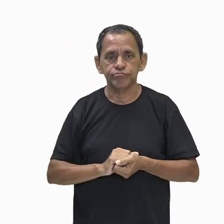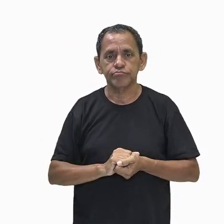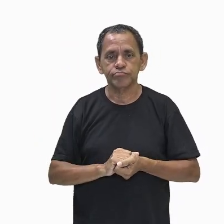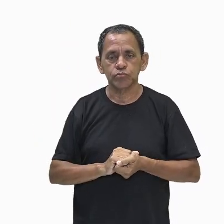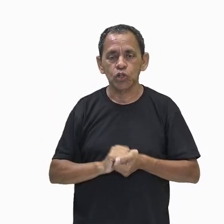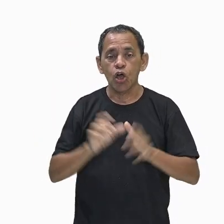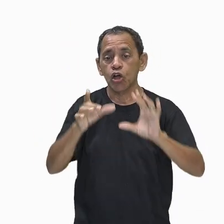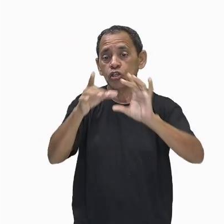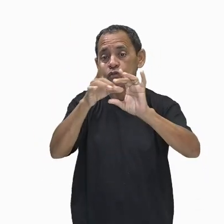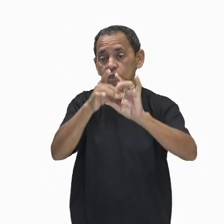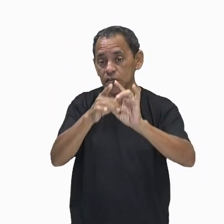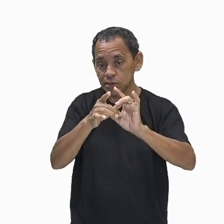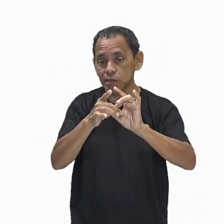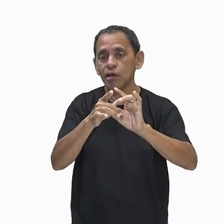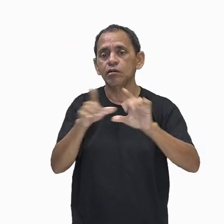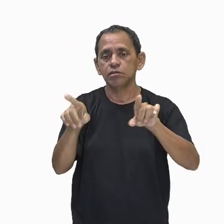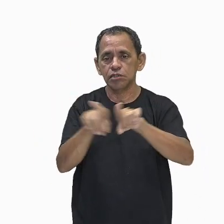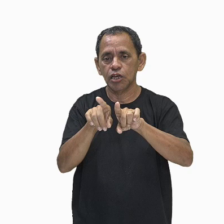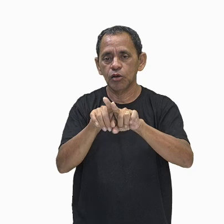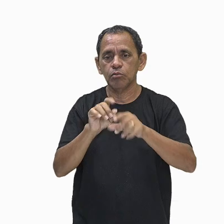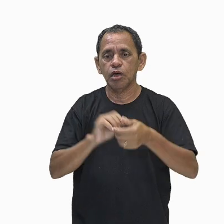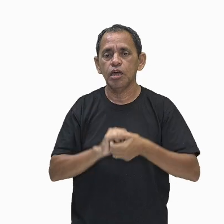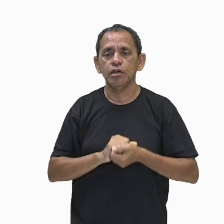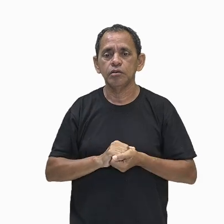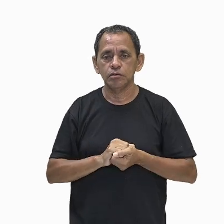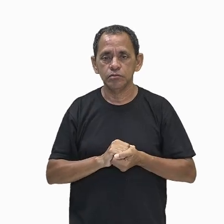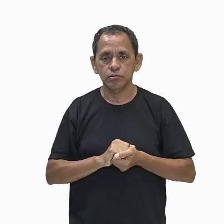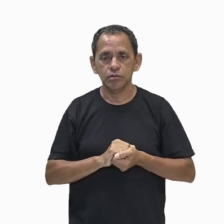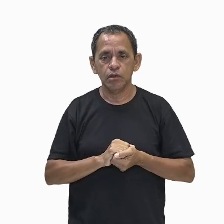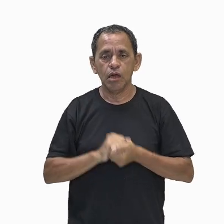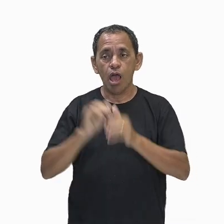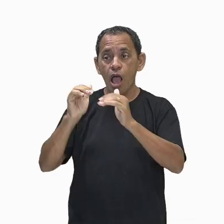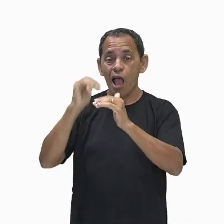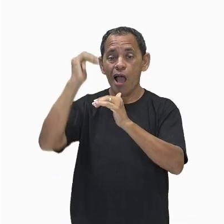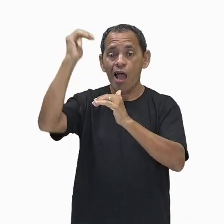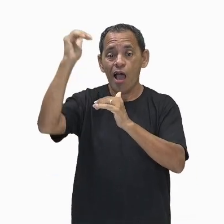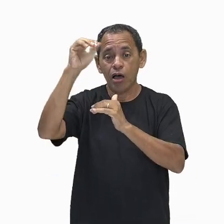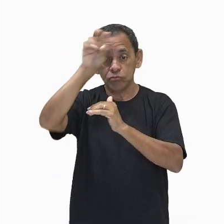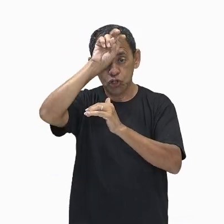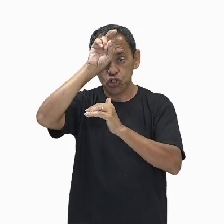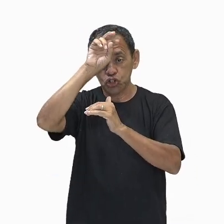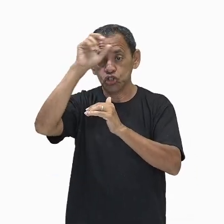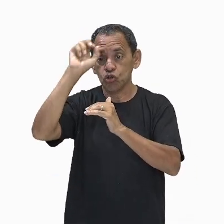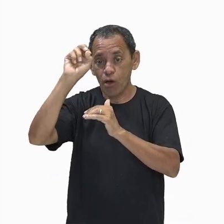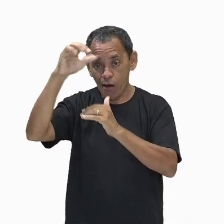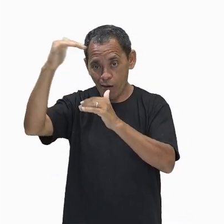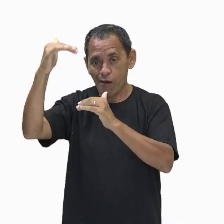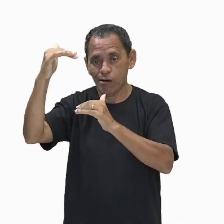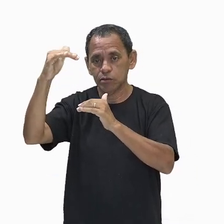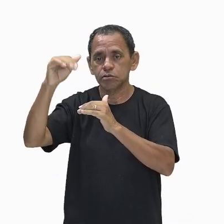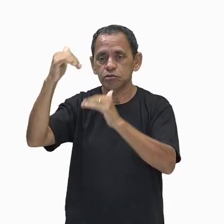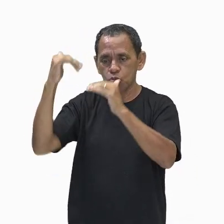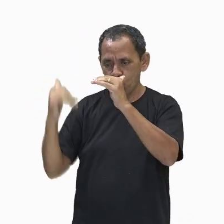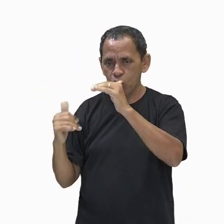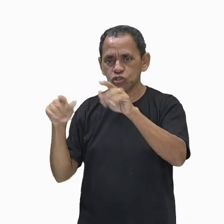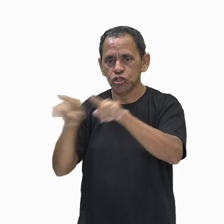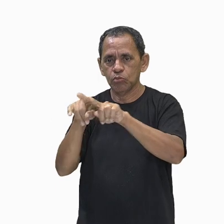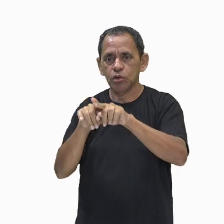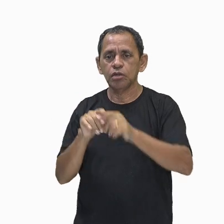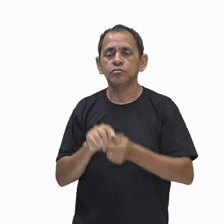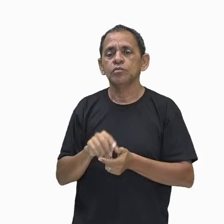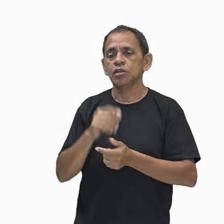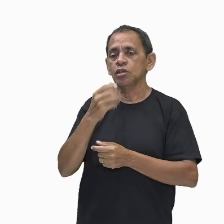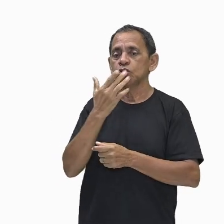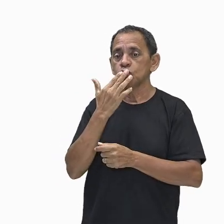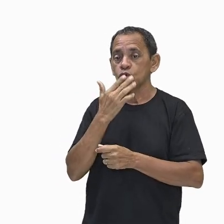essa terceira coroa onde vocês têm aí o Alto e o Baixo Egito, a coroa branca e a coroa vermelha, e nós temos também a coroa azul, que era,